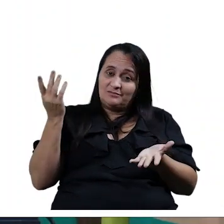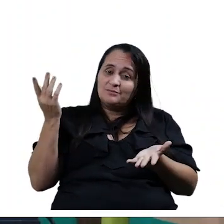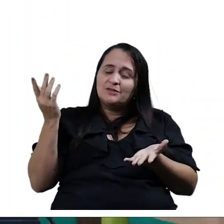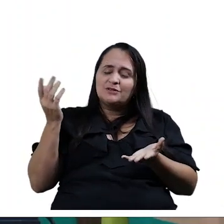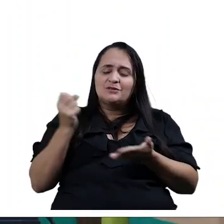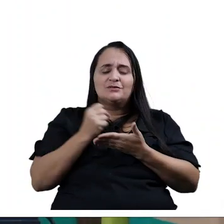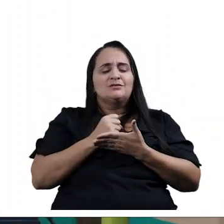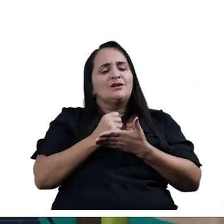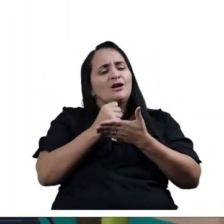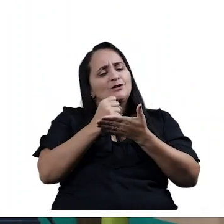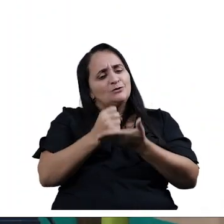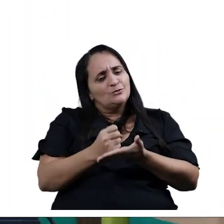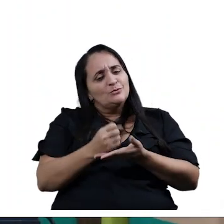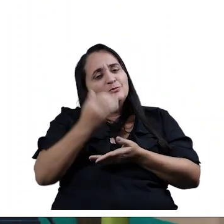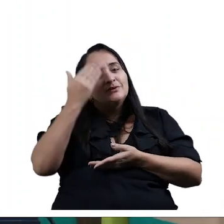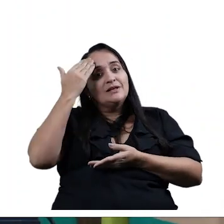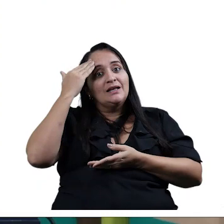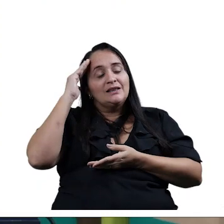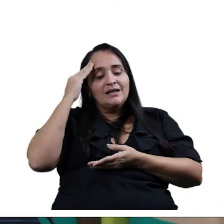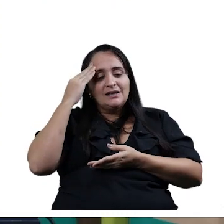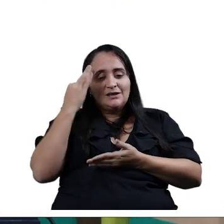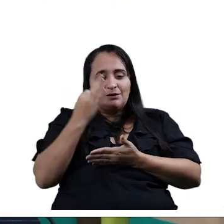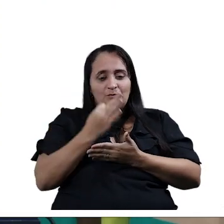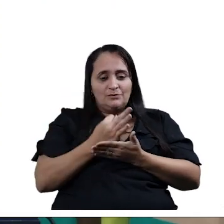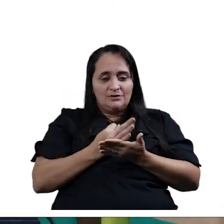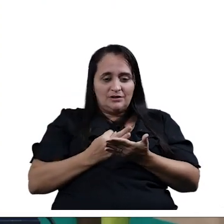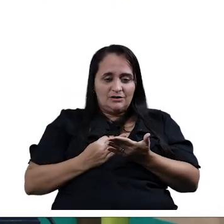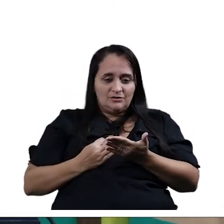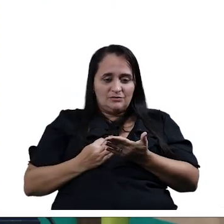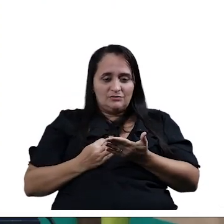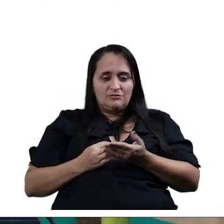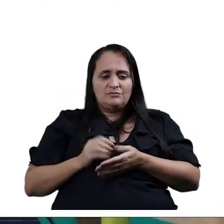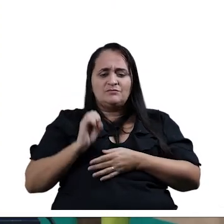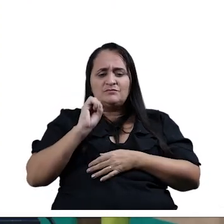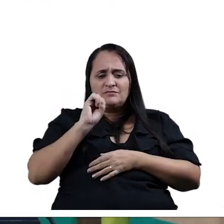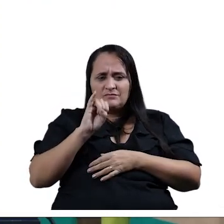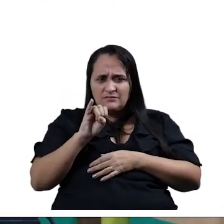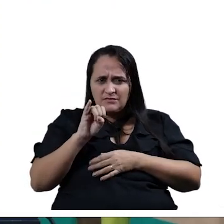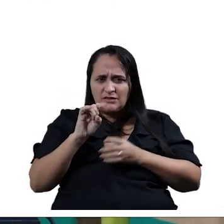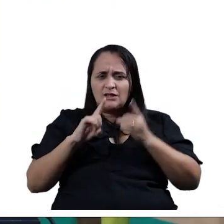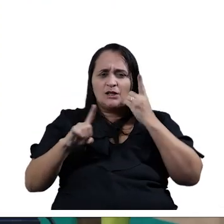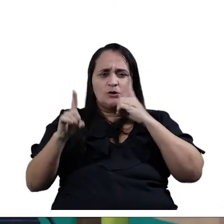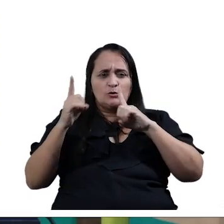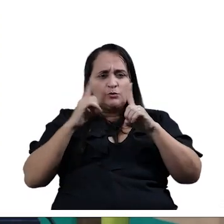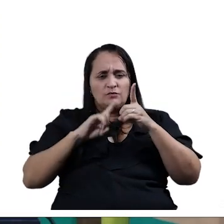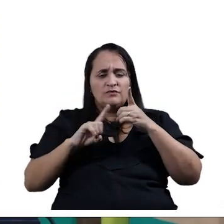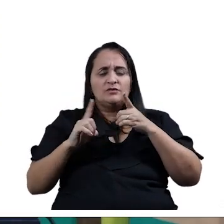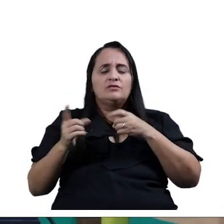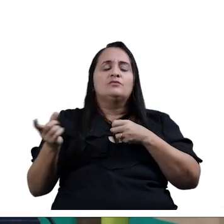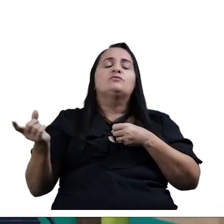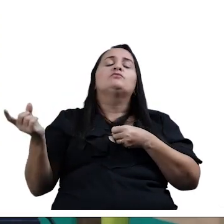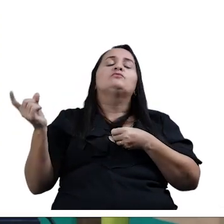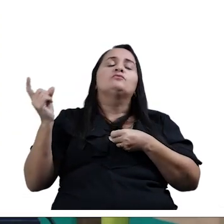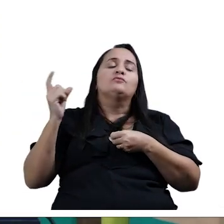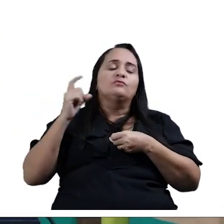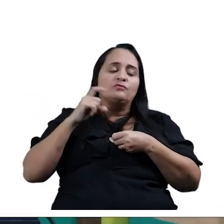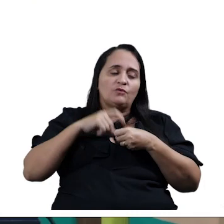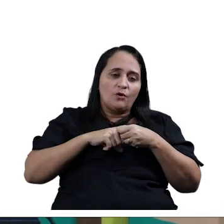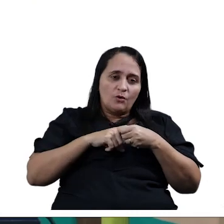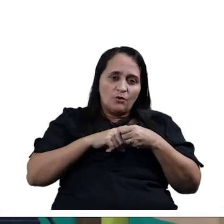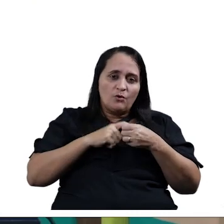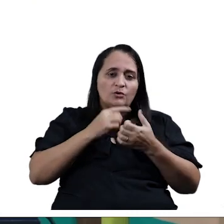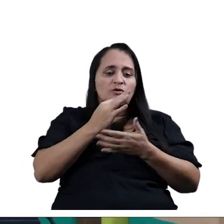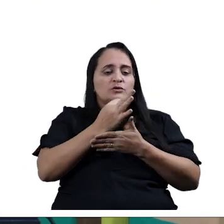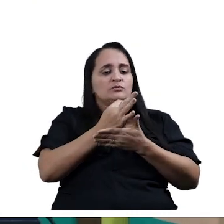mente. Isso ajuda a interpretar o texto, tá bom? Se você tem dúvida, volta lá, lê